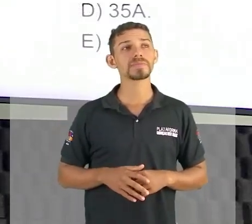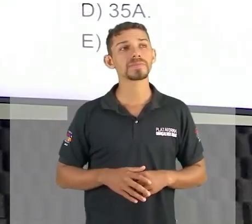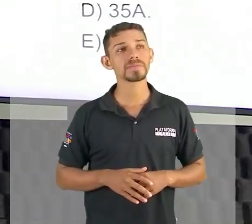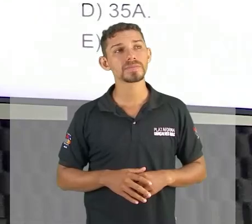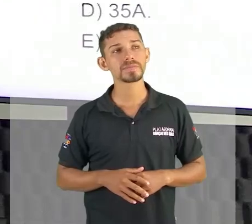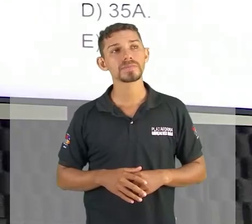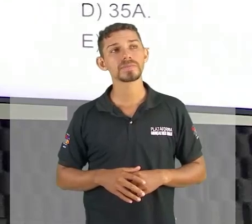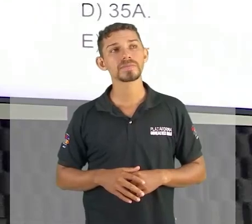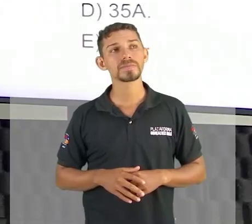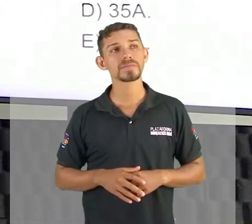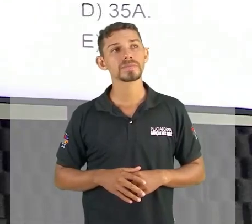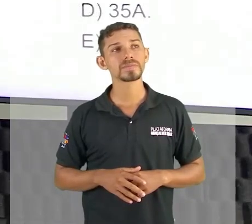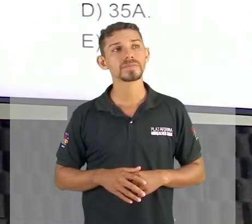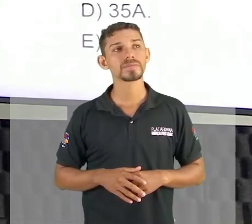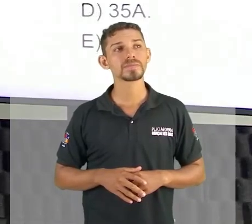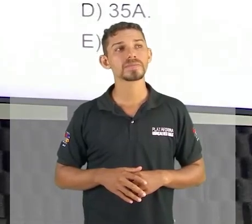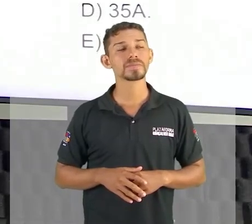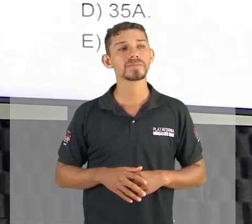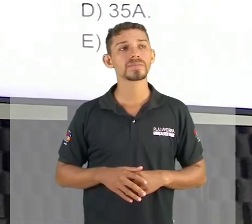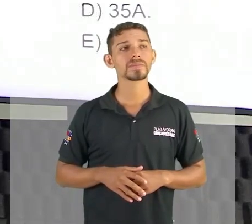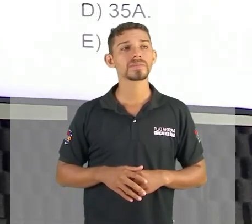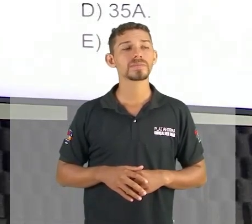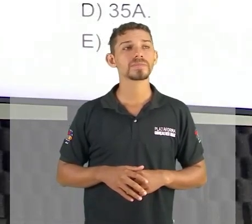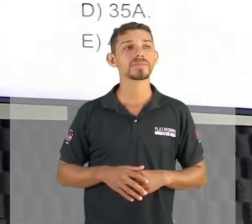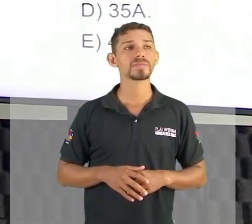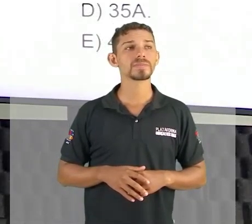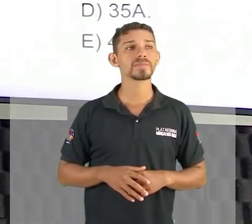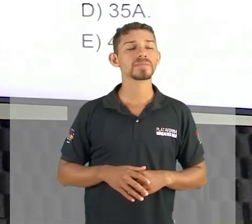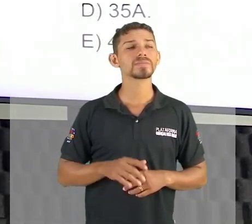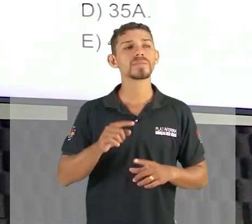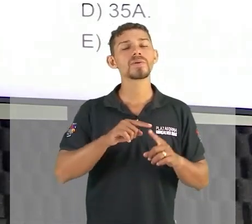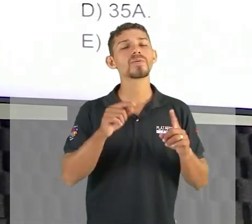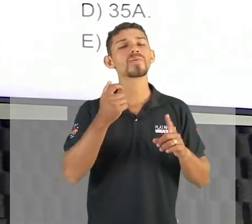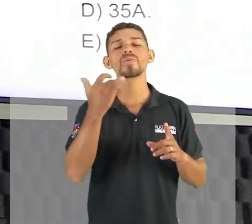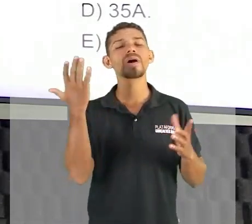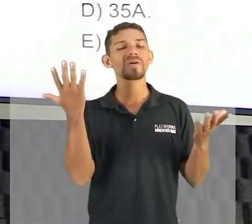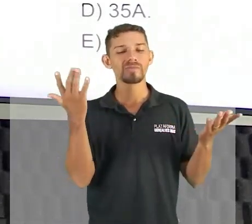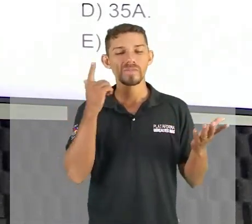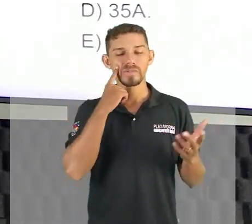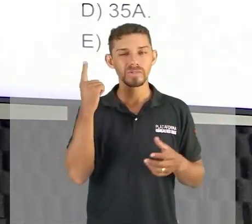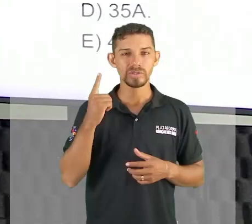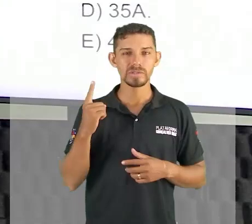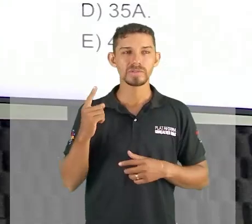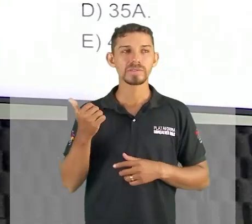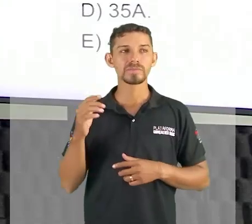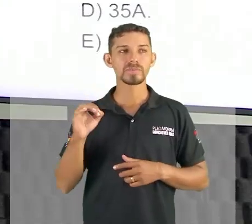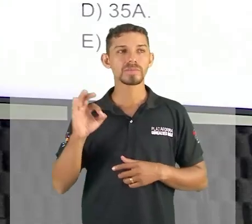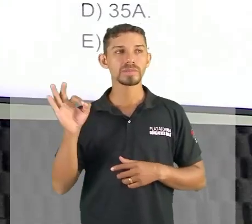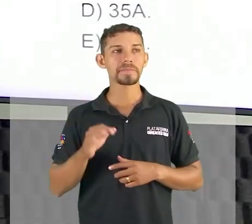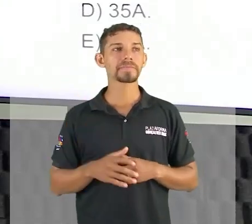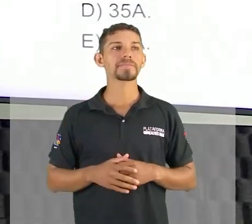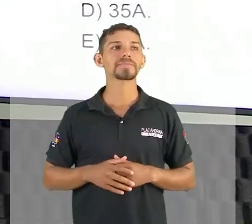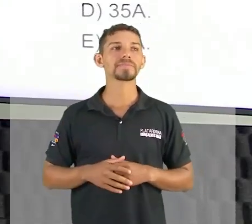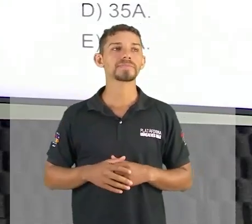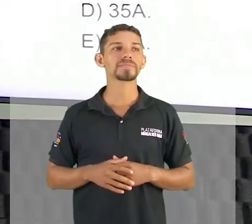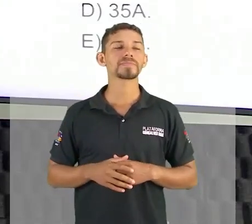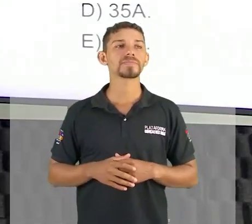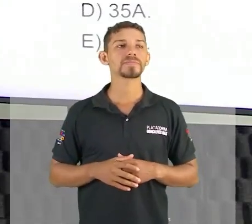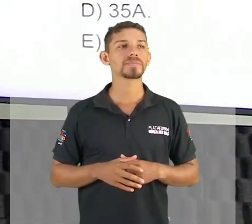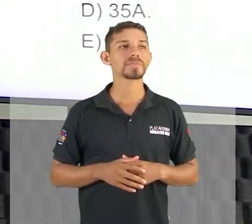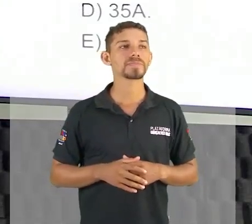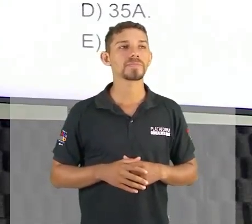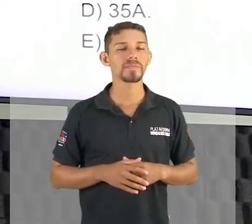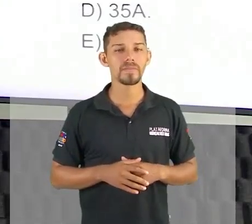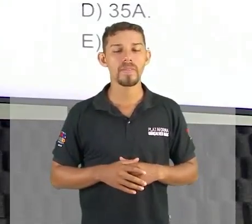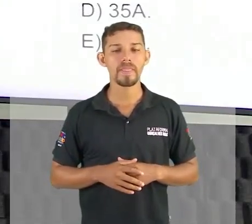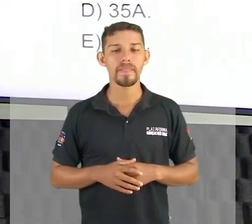31 a equivale a 100% qual é a corrente equivalente a 10% então meios pelos